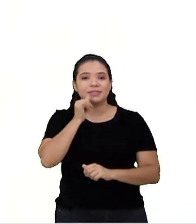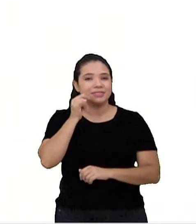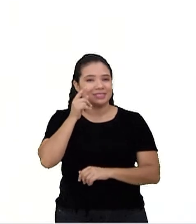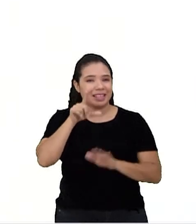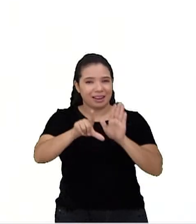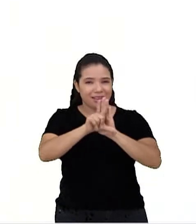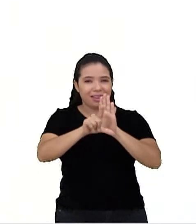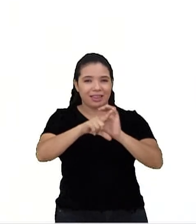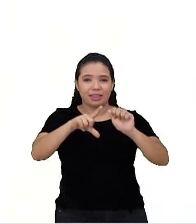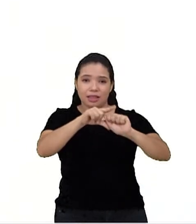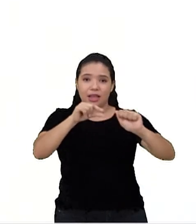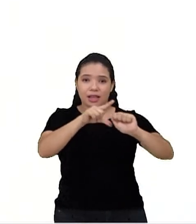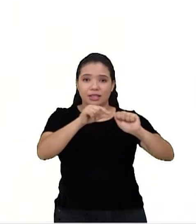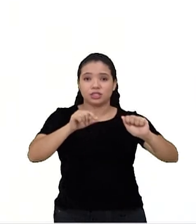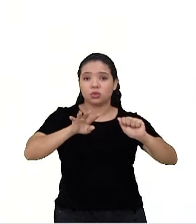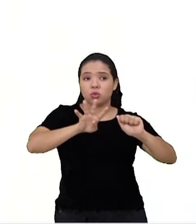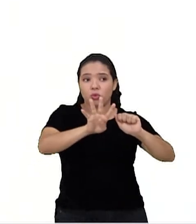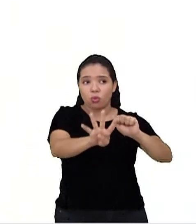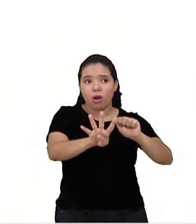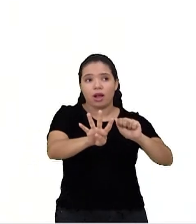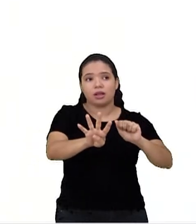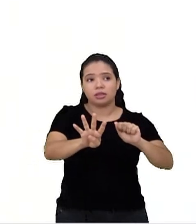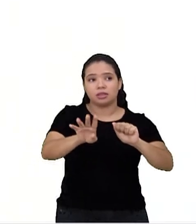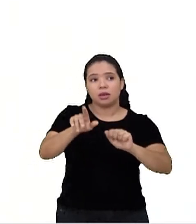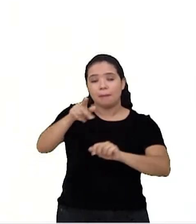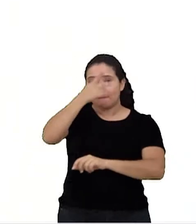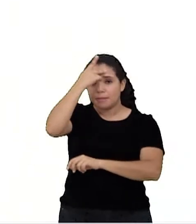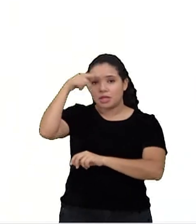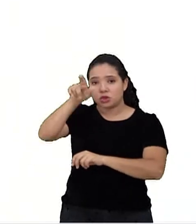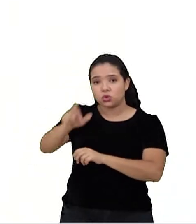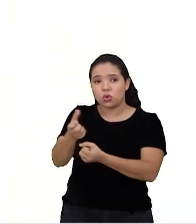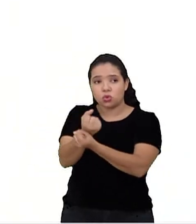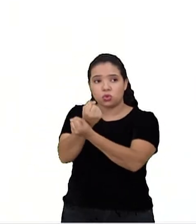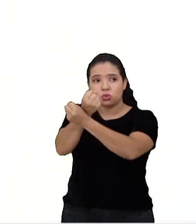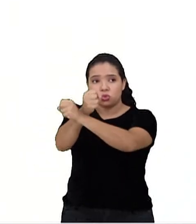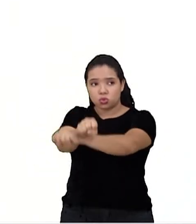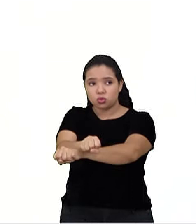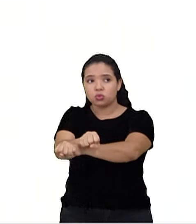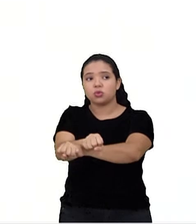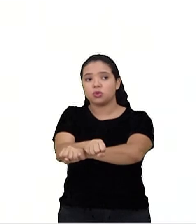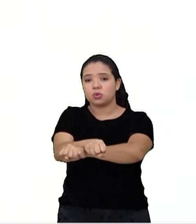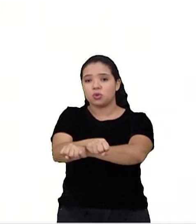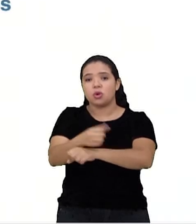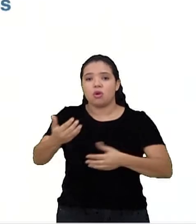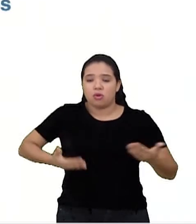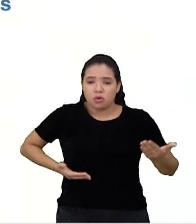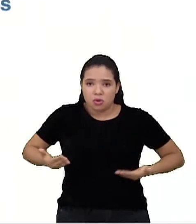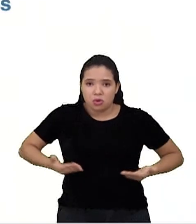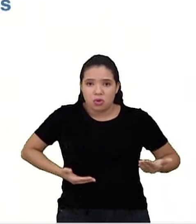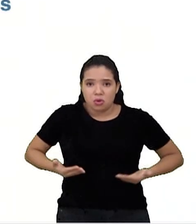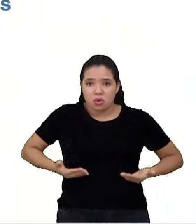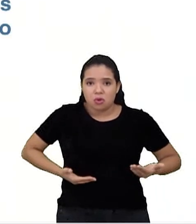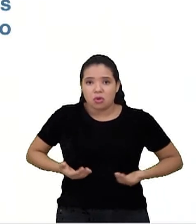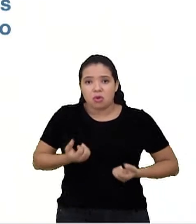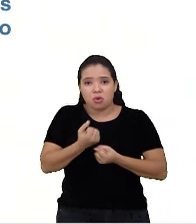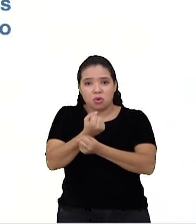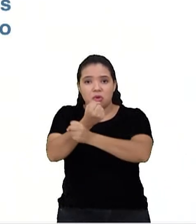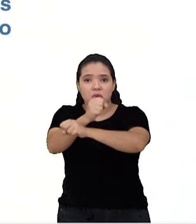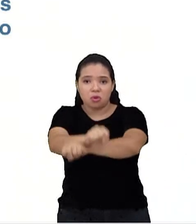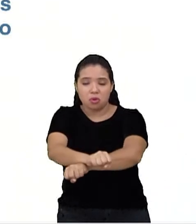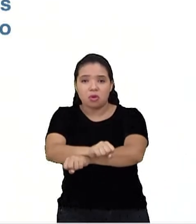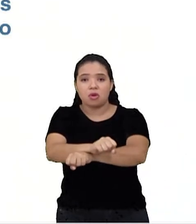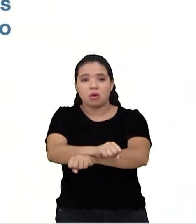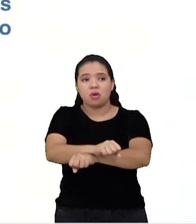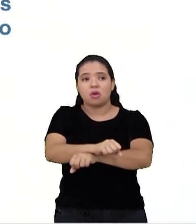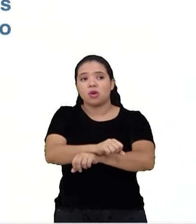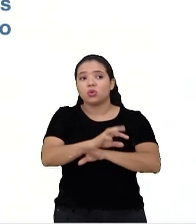que ninguém será mantido em escravidão ou servidão. A escravidão e o tráfico de escravos serão proibidos em